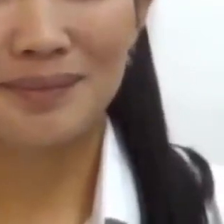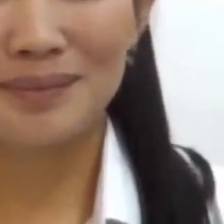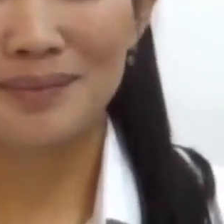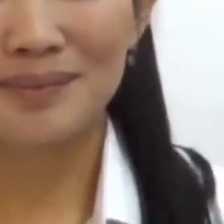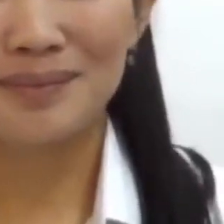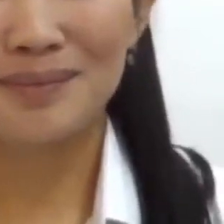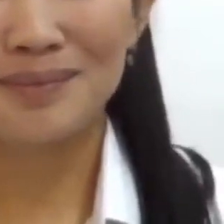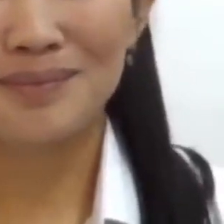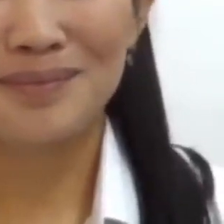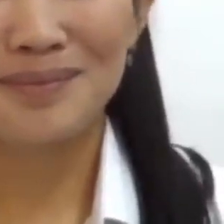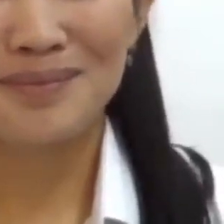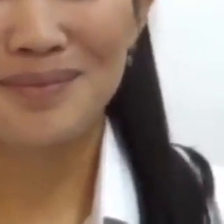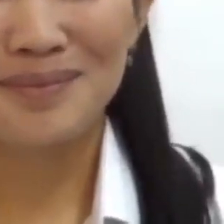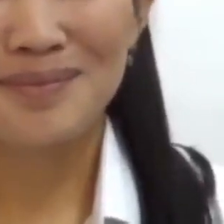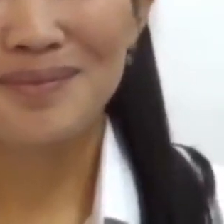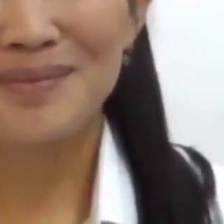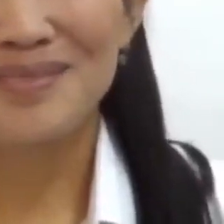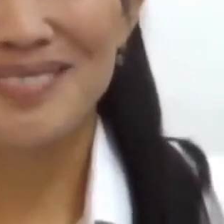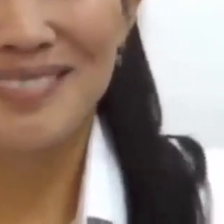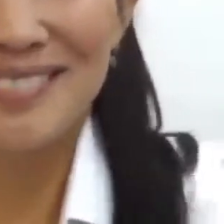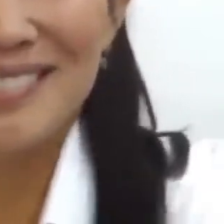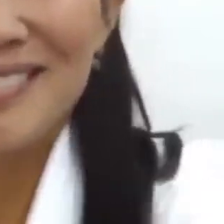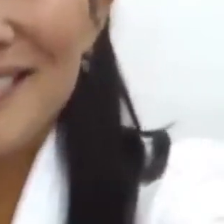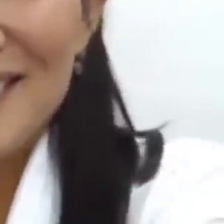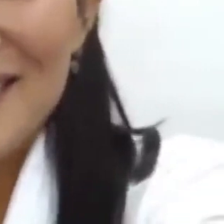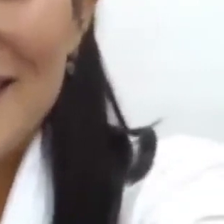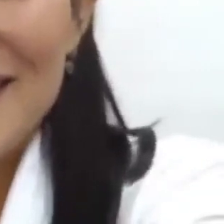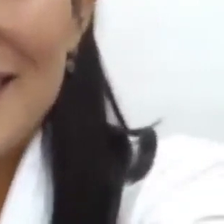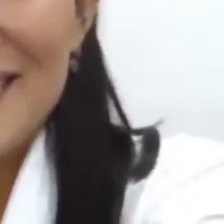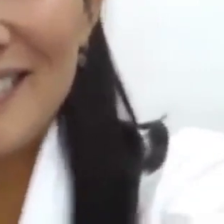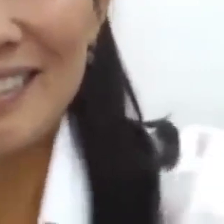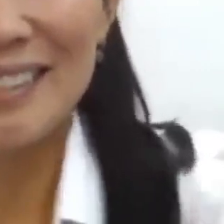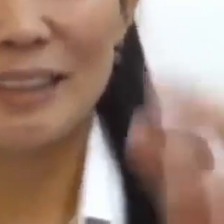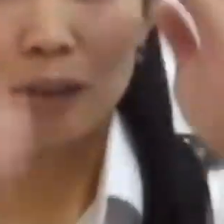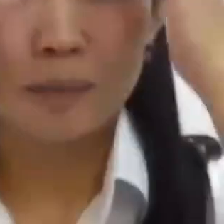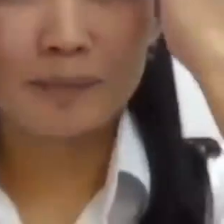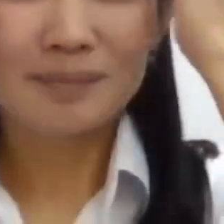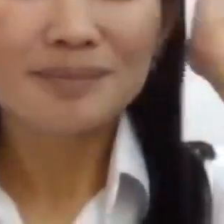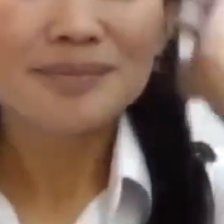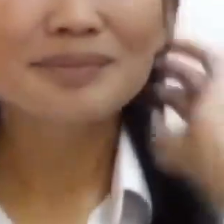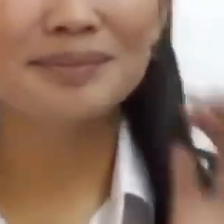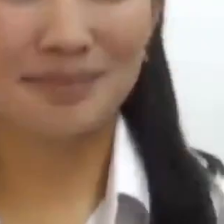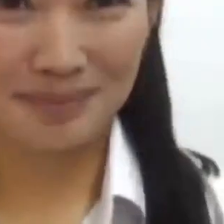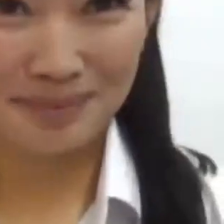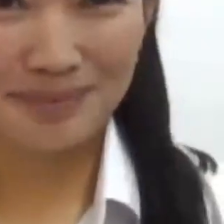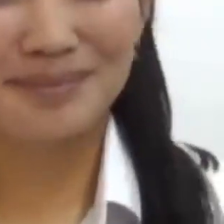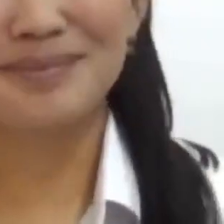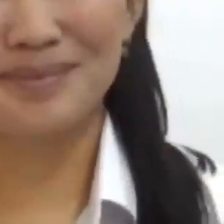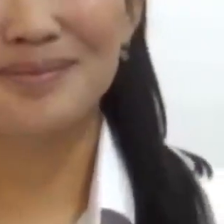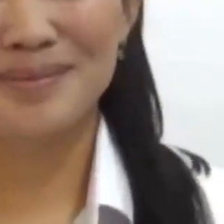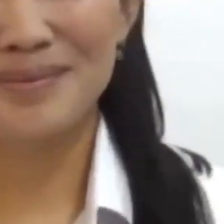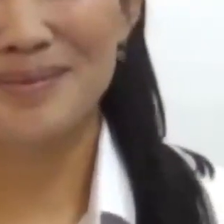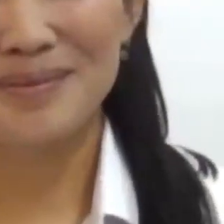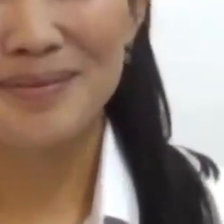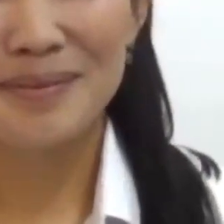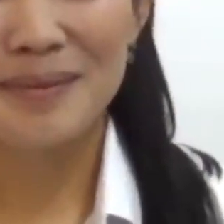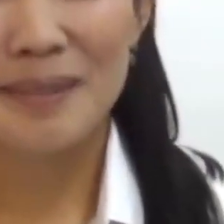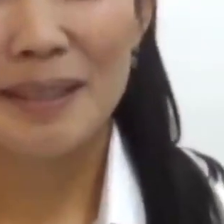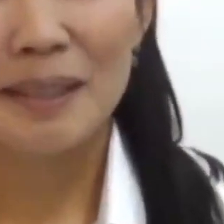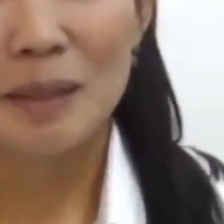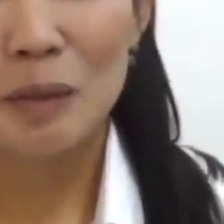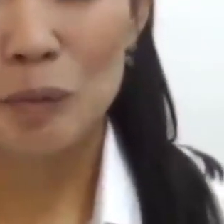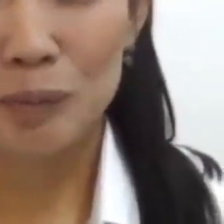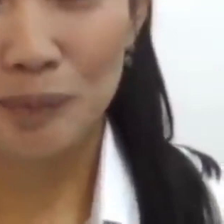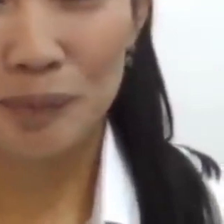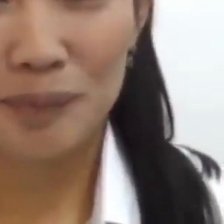que fazem parte da equipe também do TRE São Paulo, ao Juan, e a você, Cíntia, para moderar esse painel. Cumprimento já também